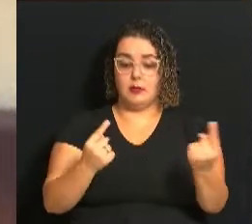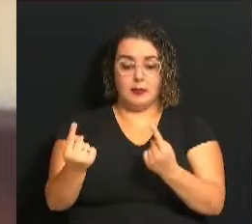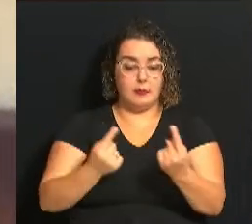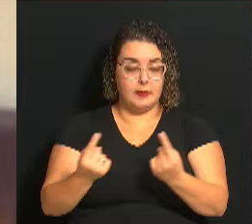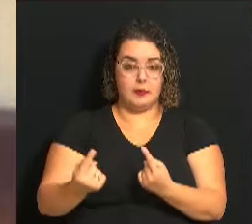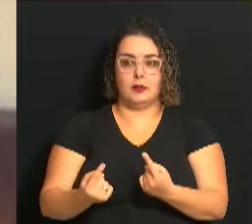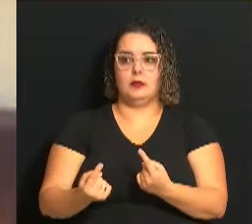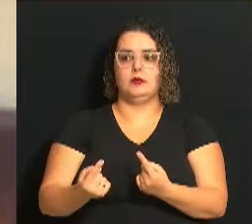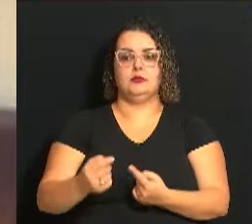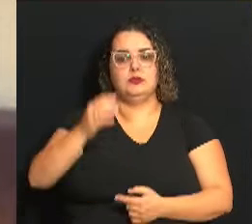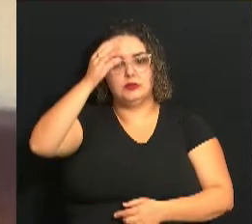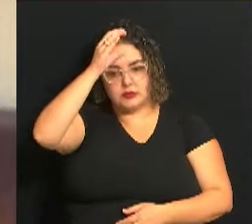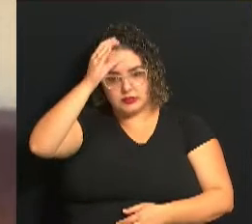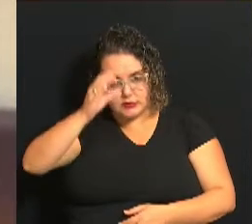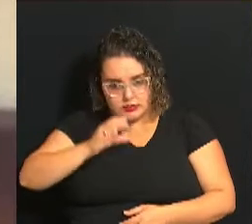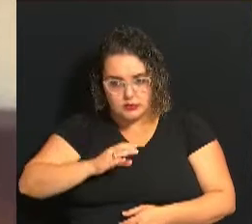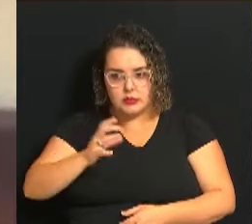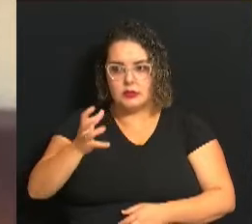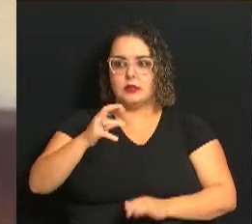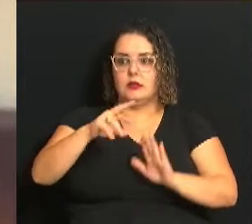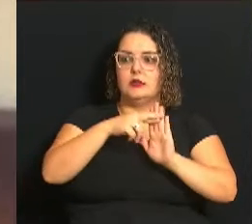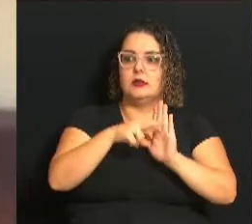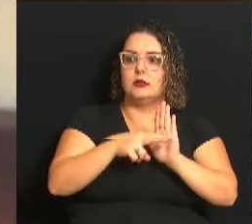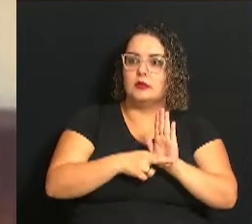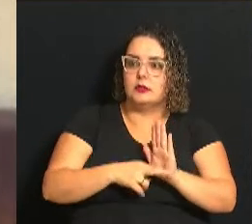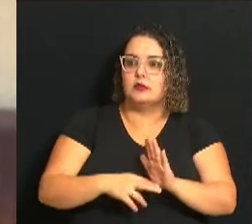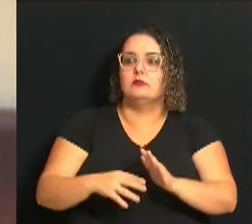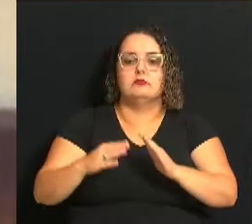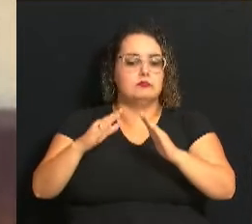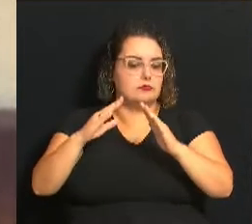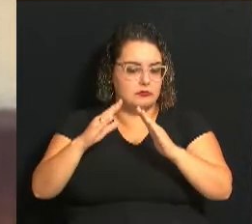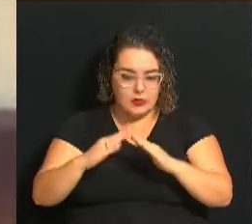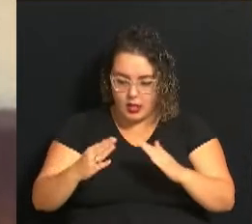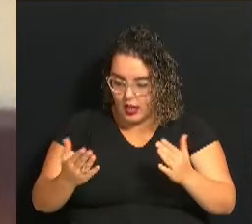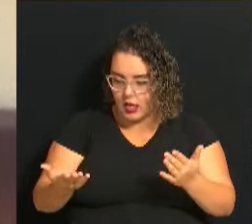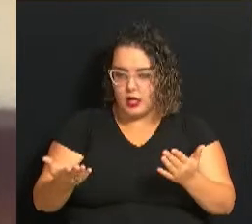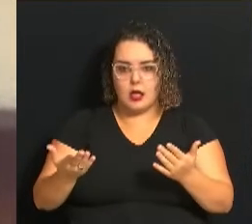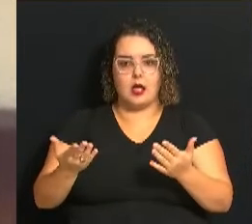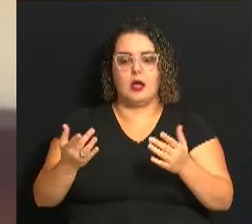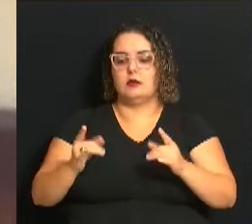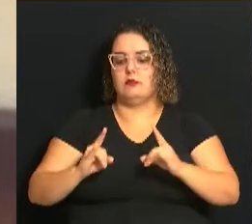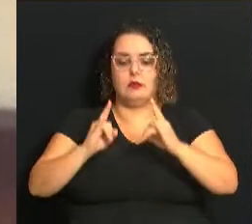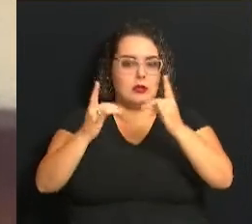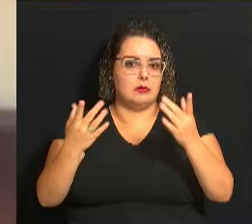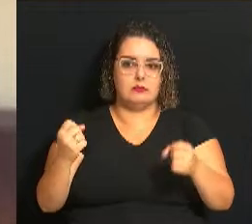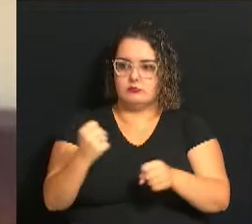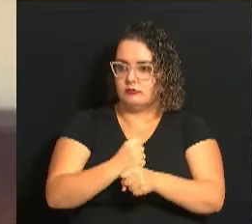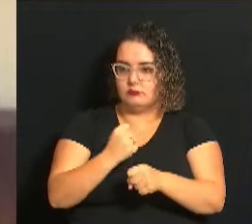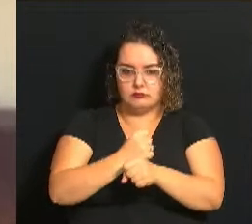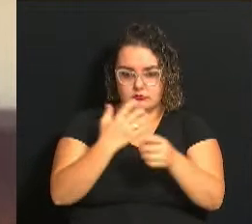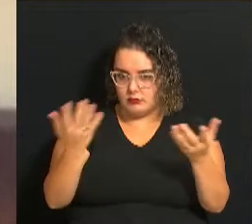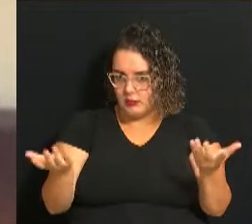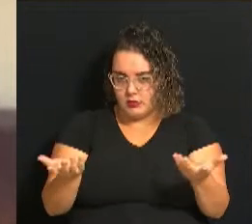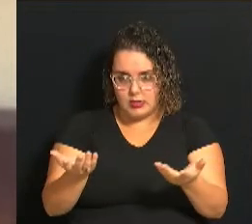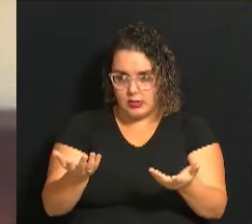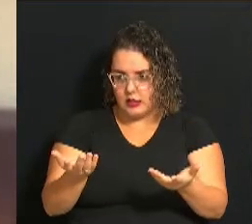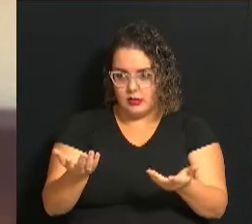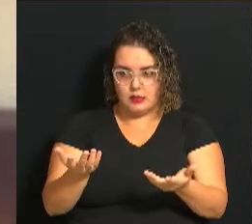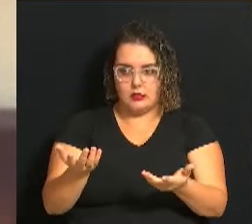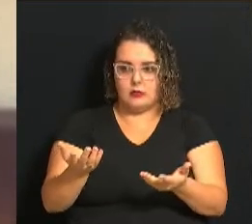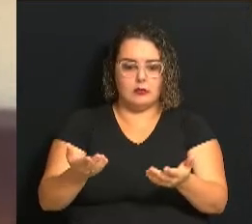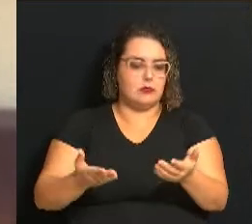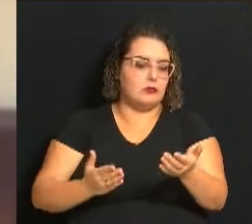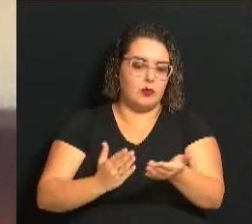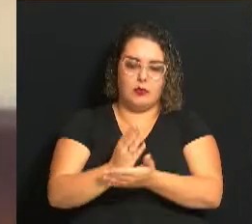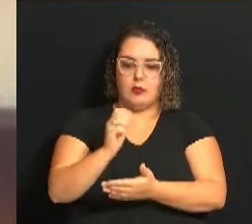de cidadãos que estão querendo regularizar o imóvel, que porventura aí, ao longo desses anos, construiu sem o devido alvará de aprovação, ou